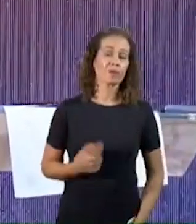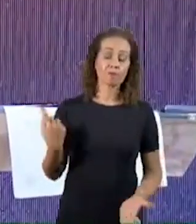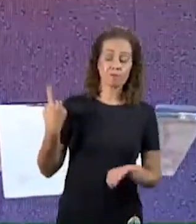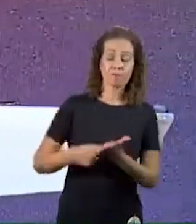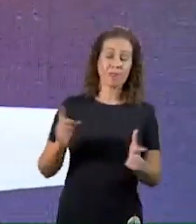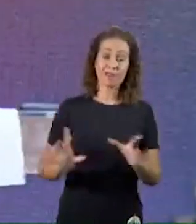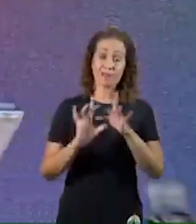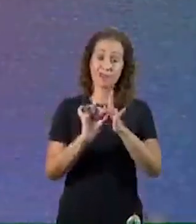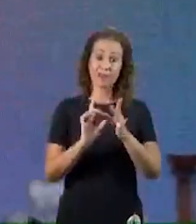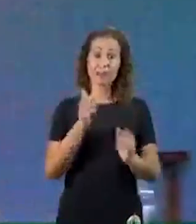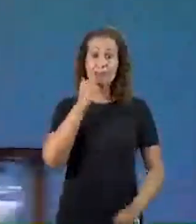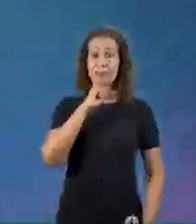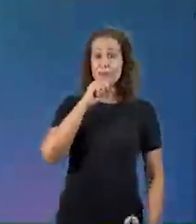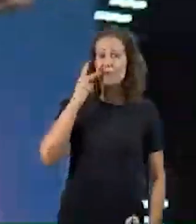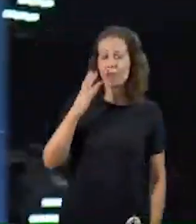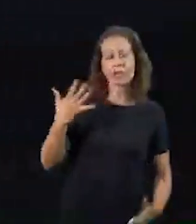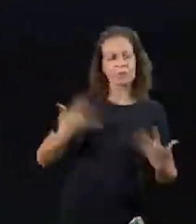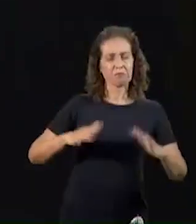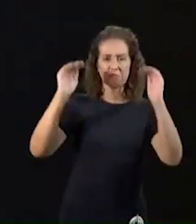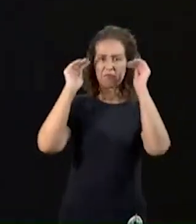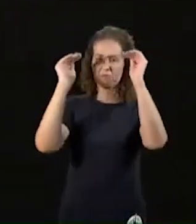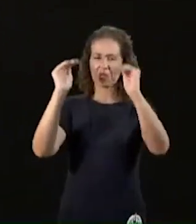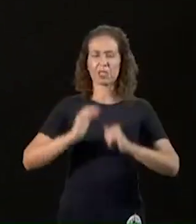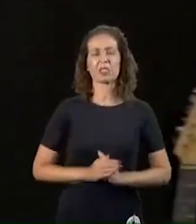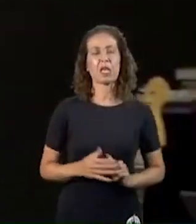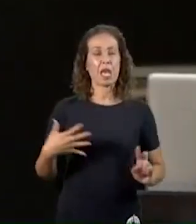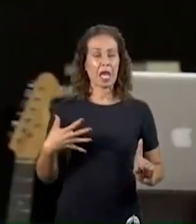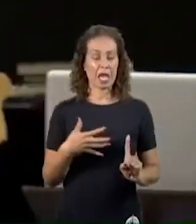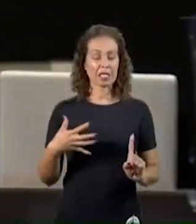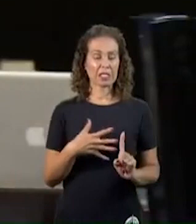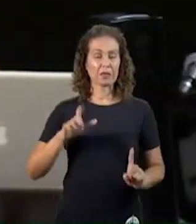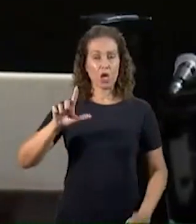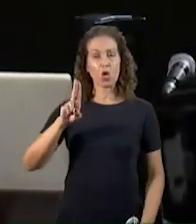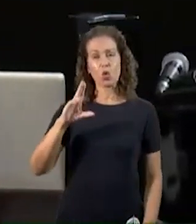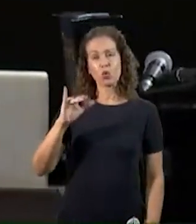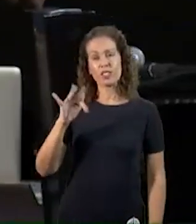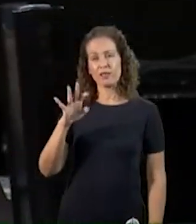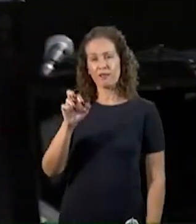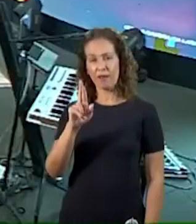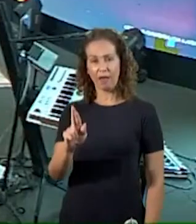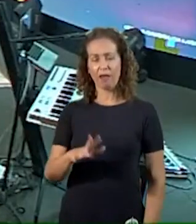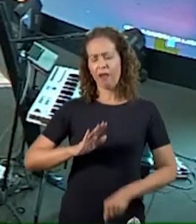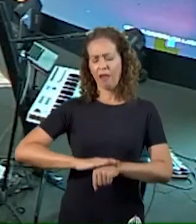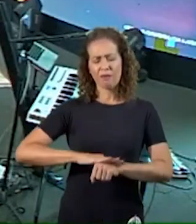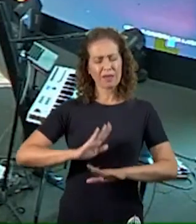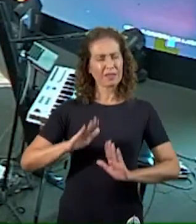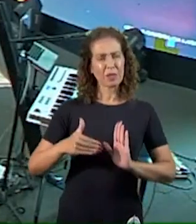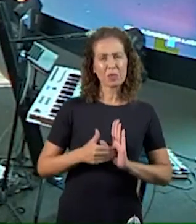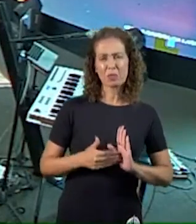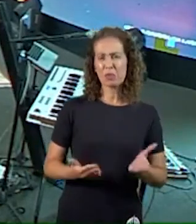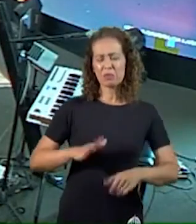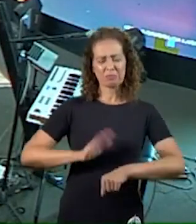mãe. Não quer obedecer pai e mãe. É a síndrome de Lúcifer. Quer fazer tudo do próprio jeito, da